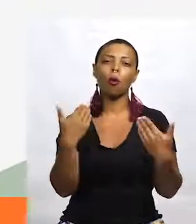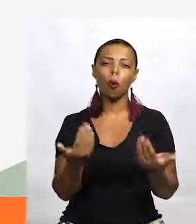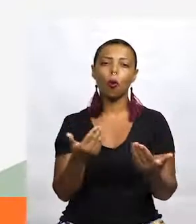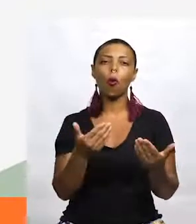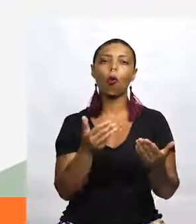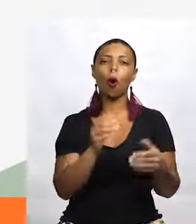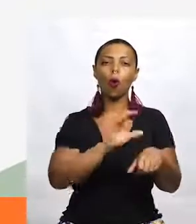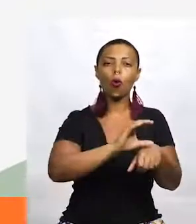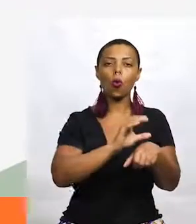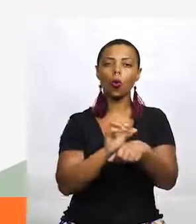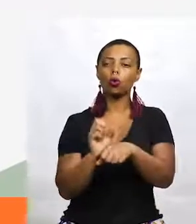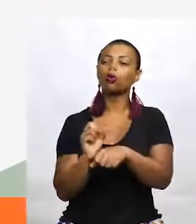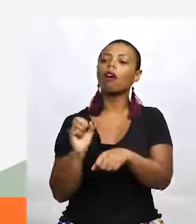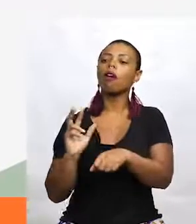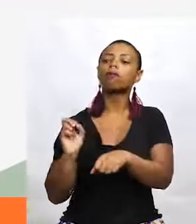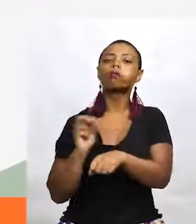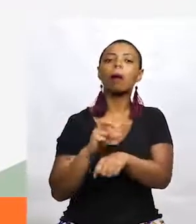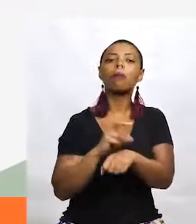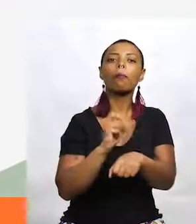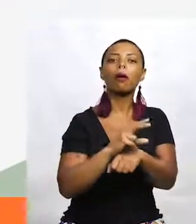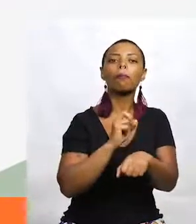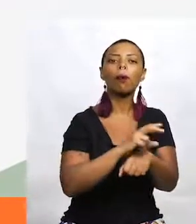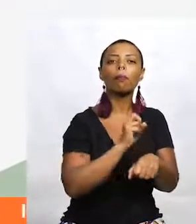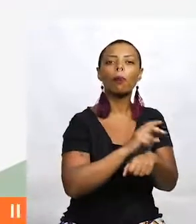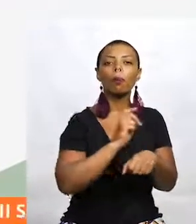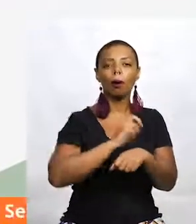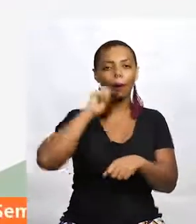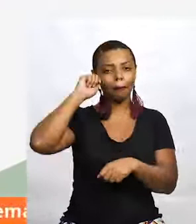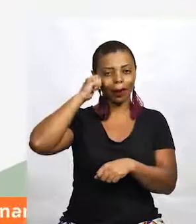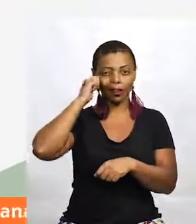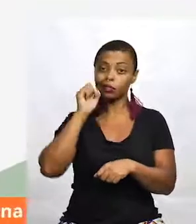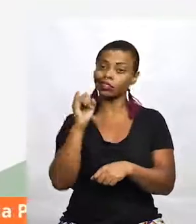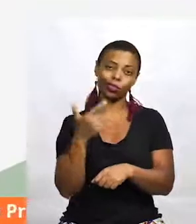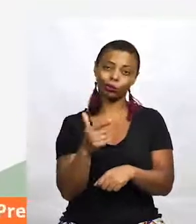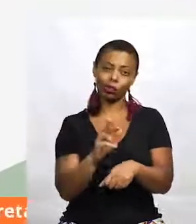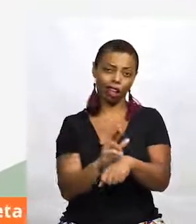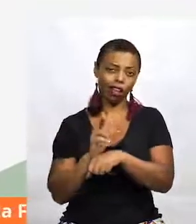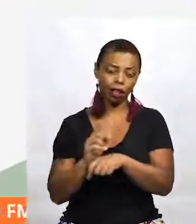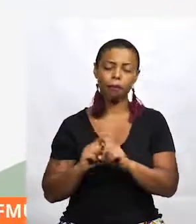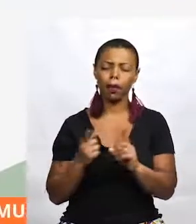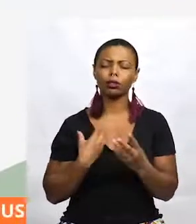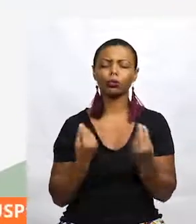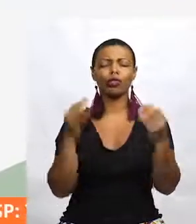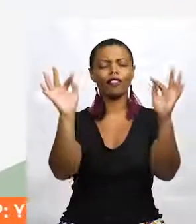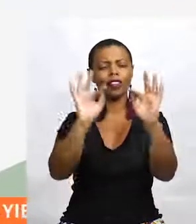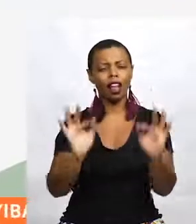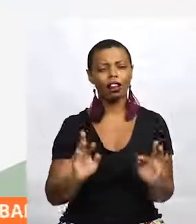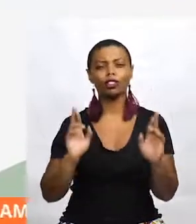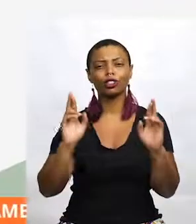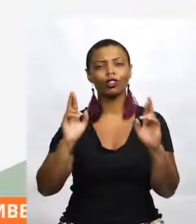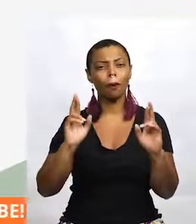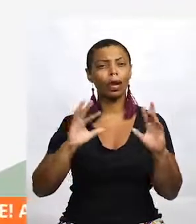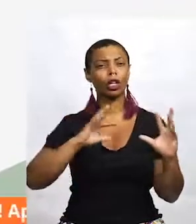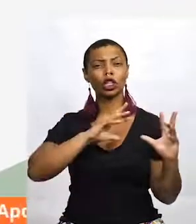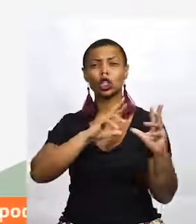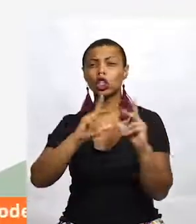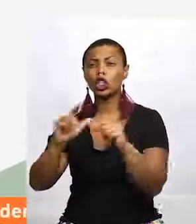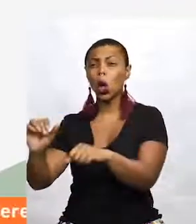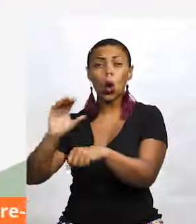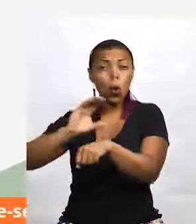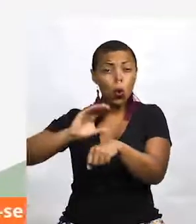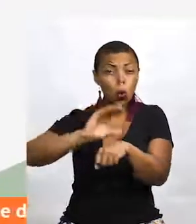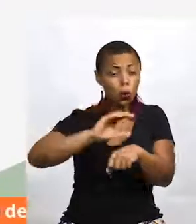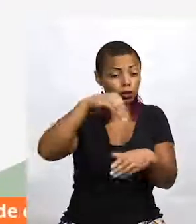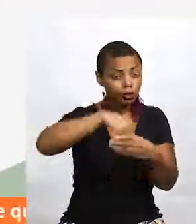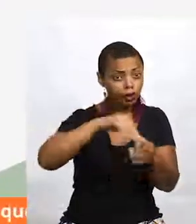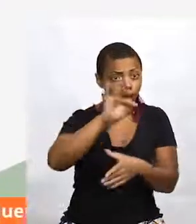negros caso essa reserva não ocorresse. E eu fico muito feliz, espero que os coletivos se espalhem por todos os cursos de elite dessa